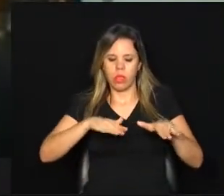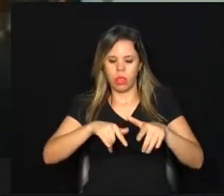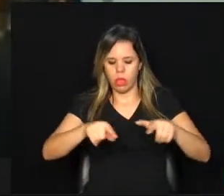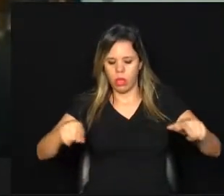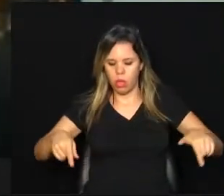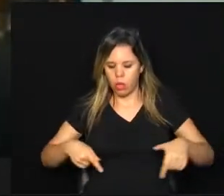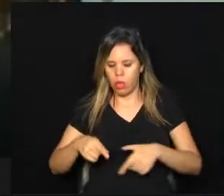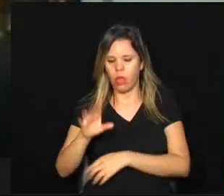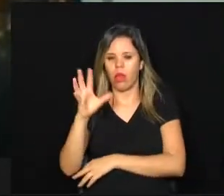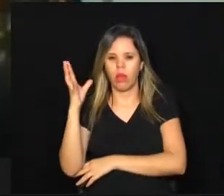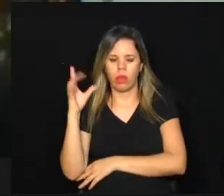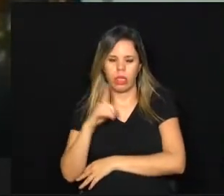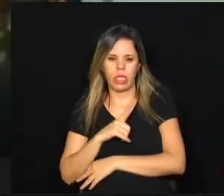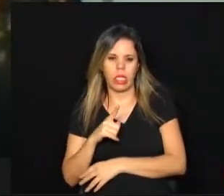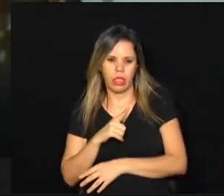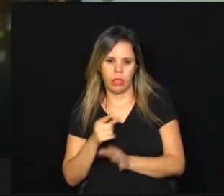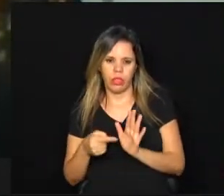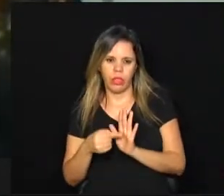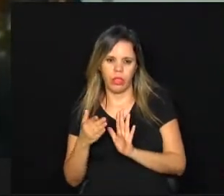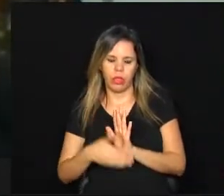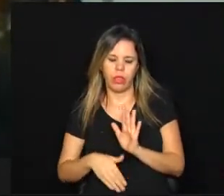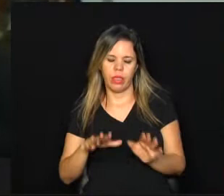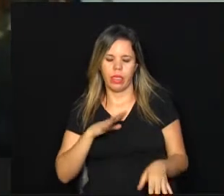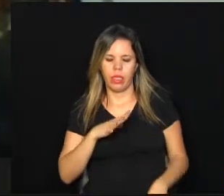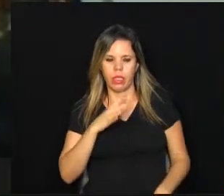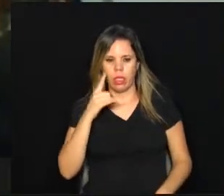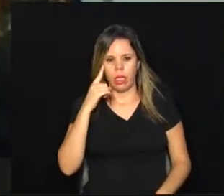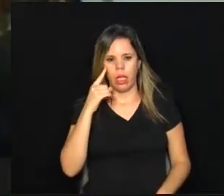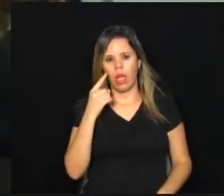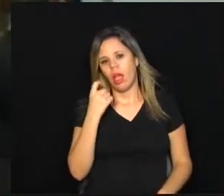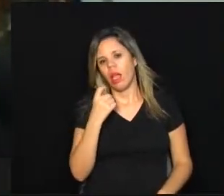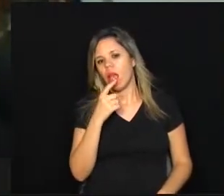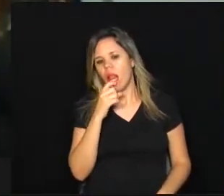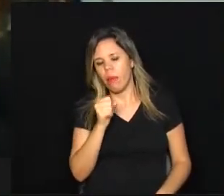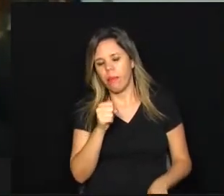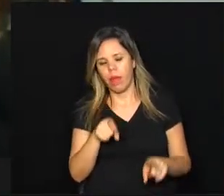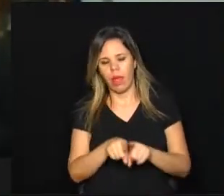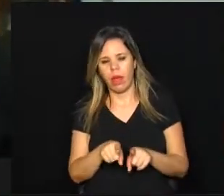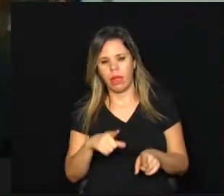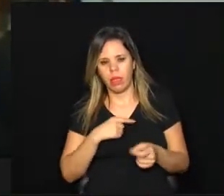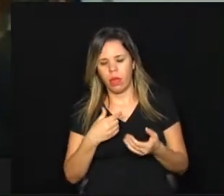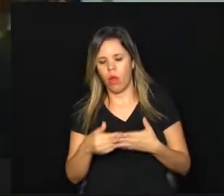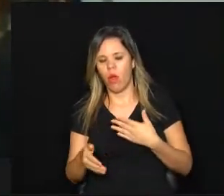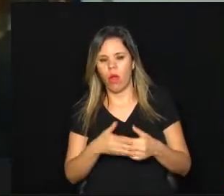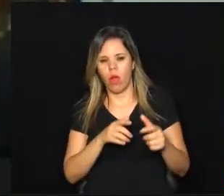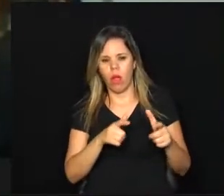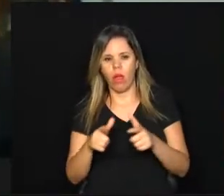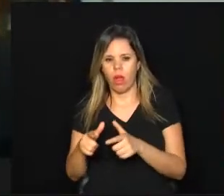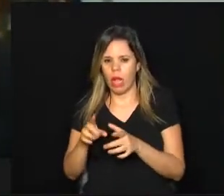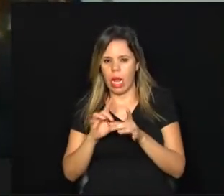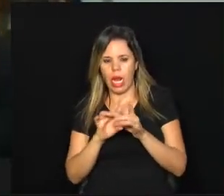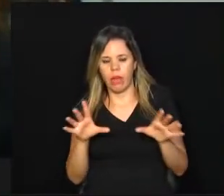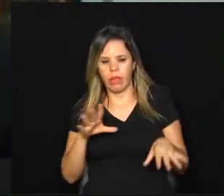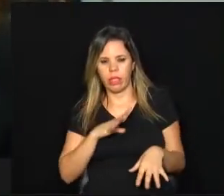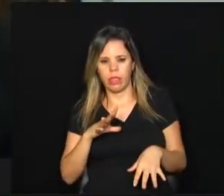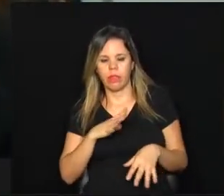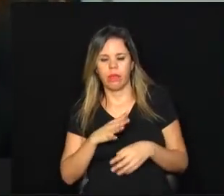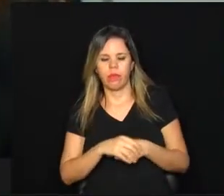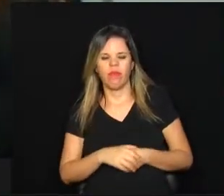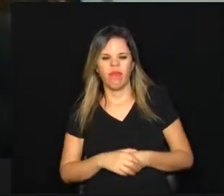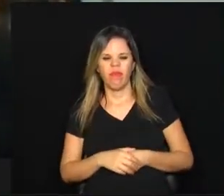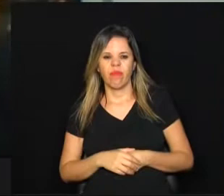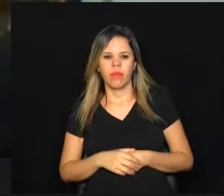inclusive, um piscinão demonstrativo em Limeira, aproveitando qualquer área livre nas cidades para, de